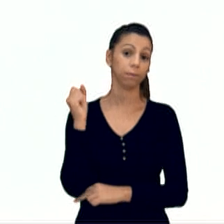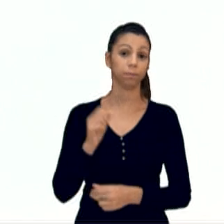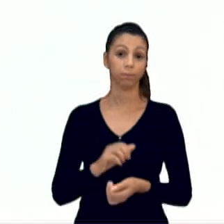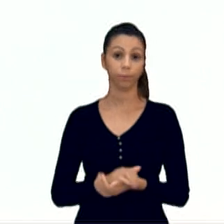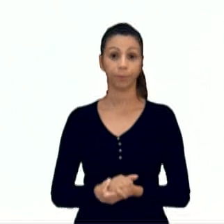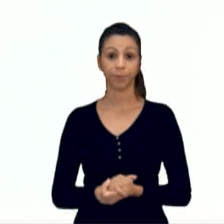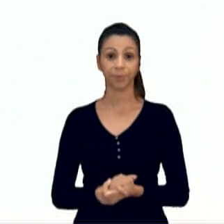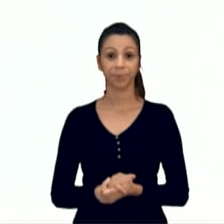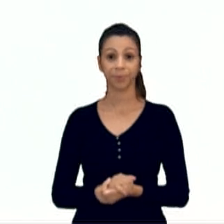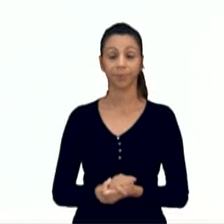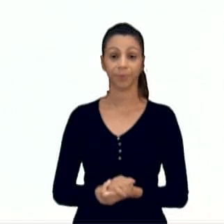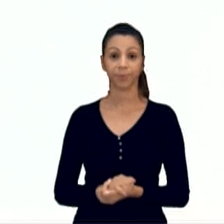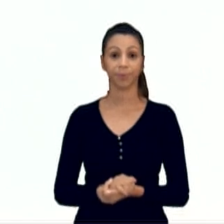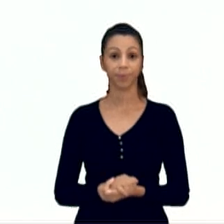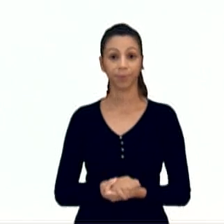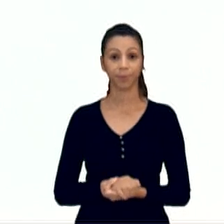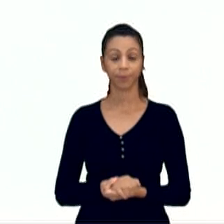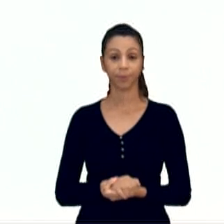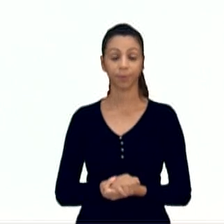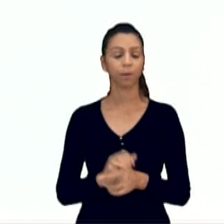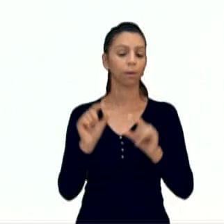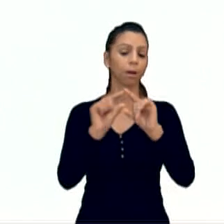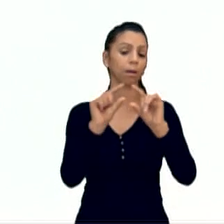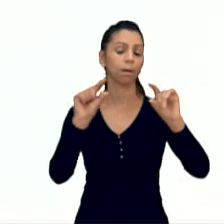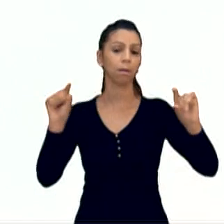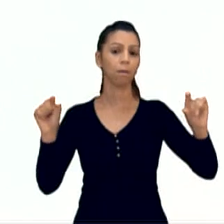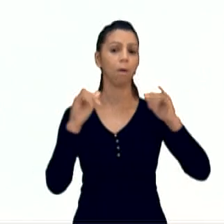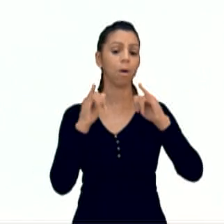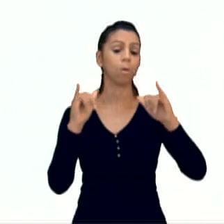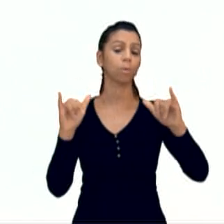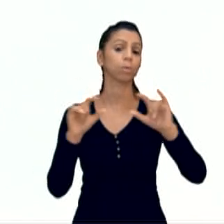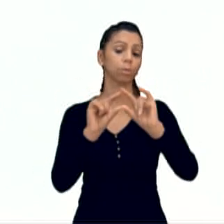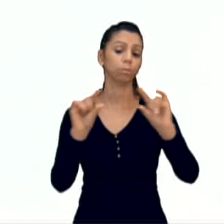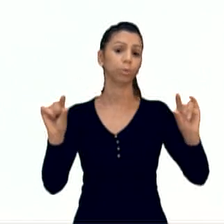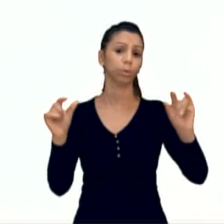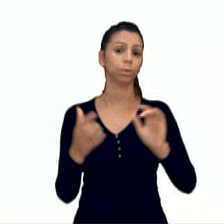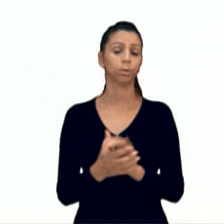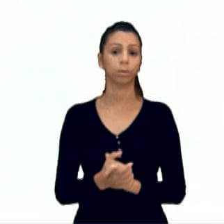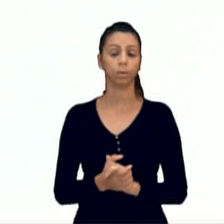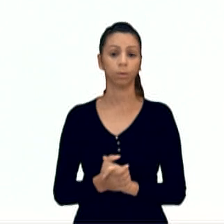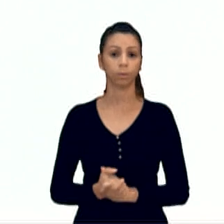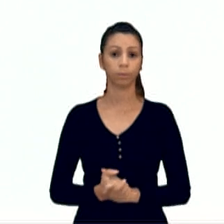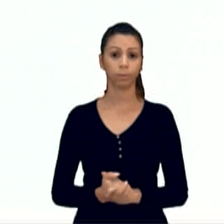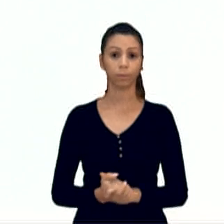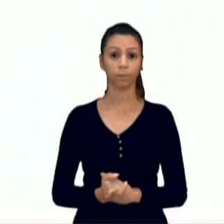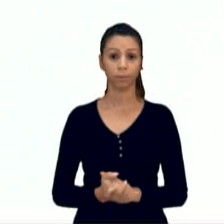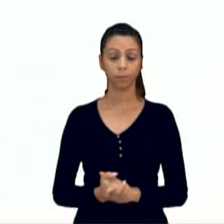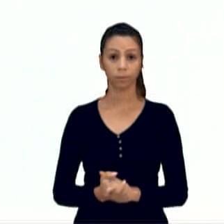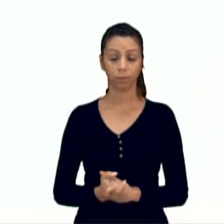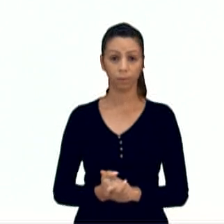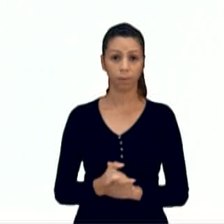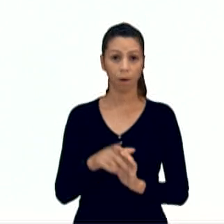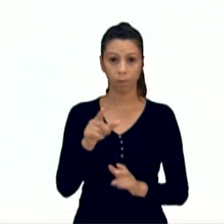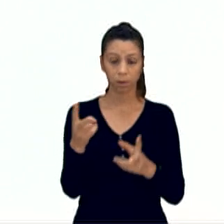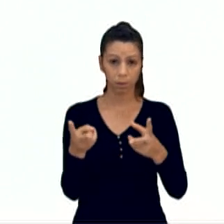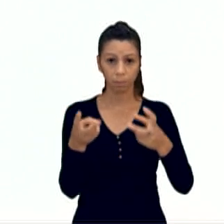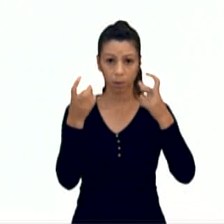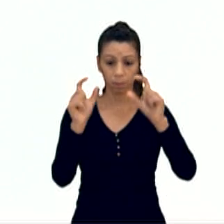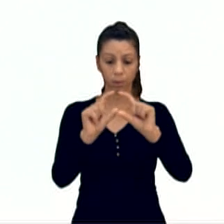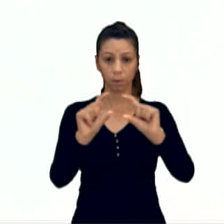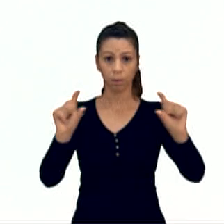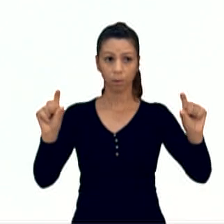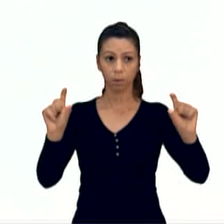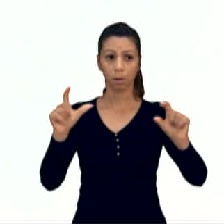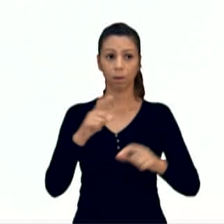milk. What is the slogan? Qual que é o slogan desse anúncio? Got milk. Vocês perceberam que o slogan,